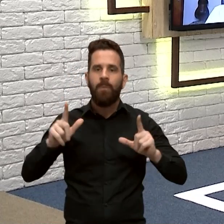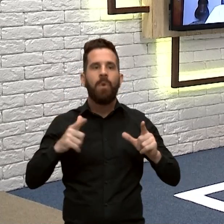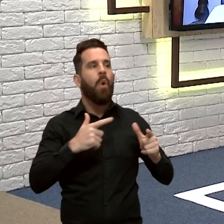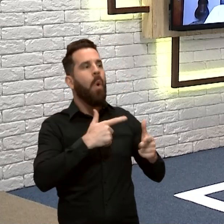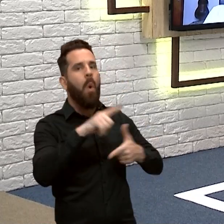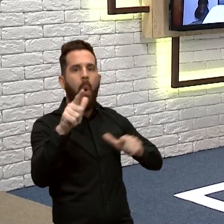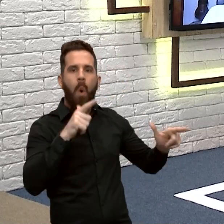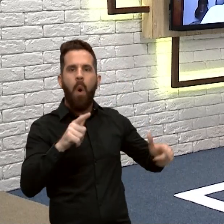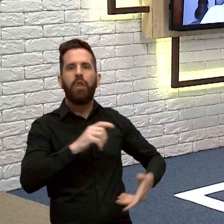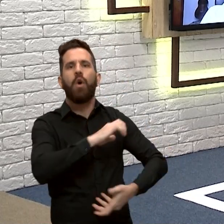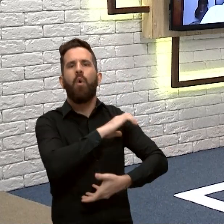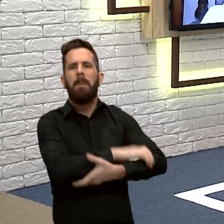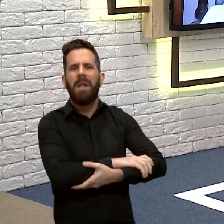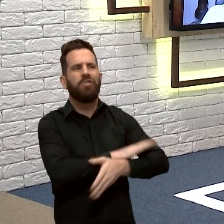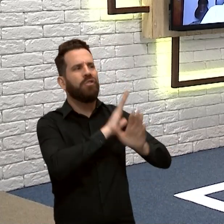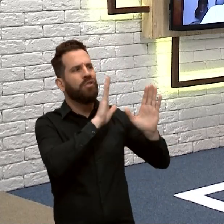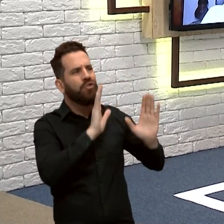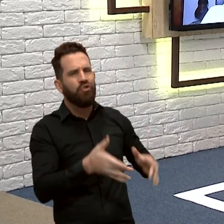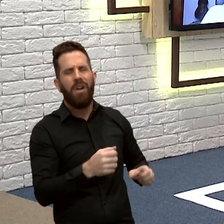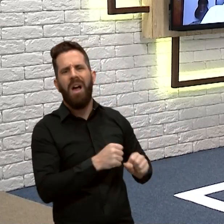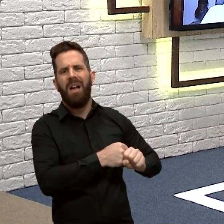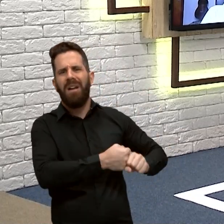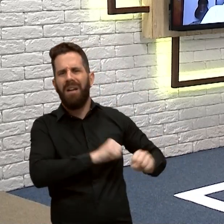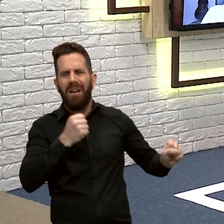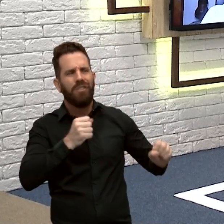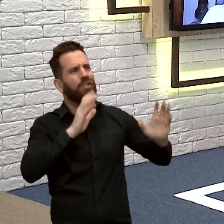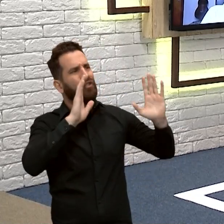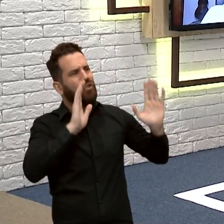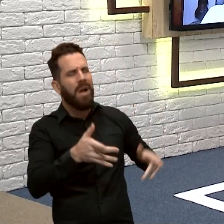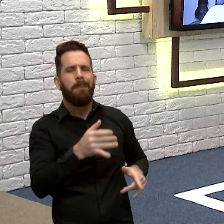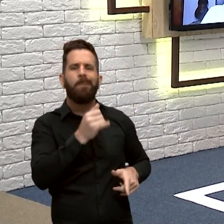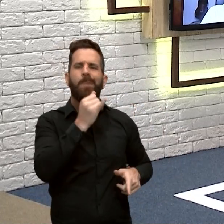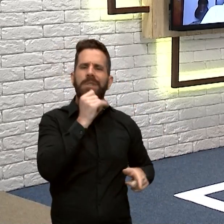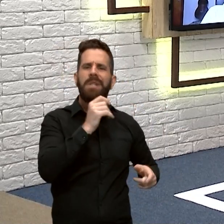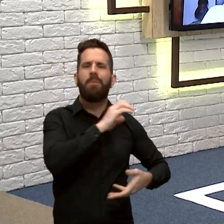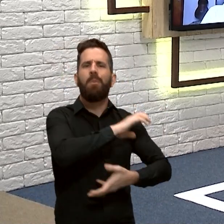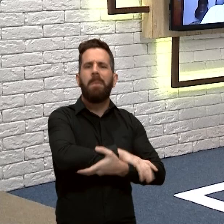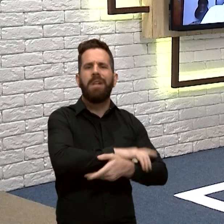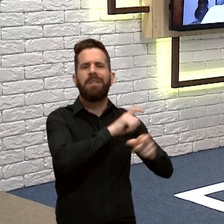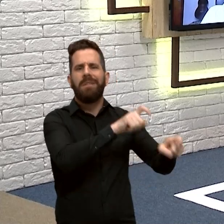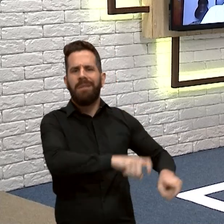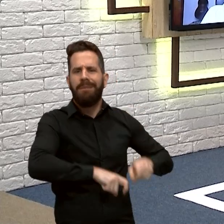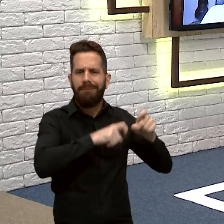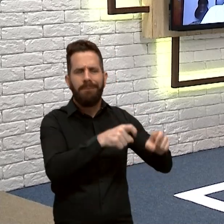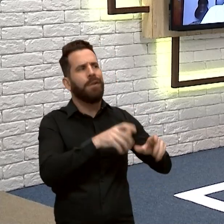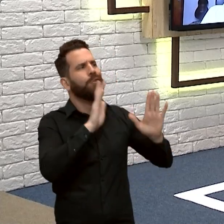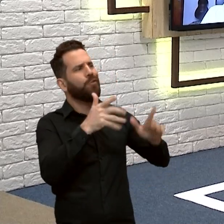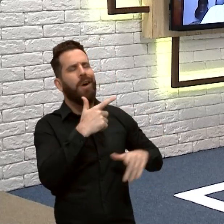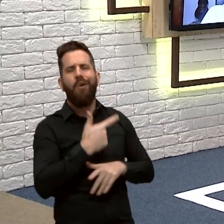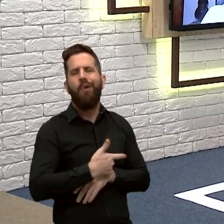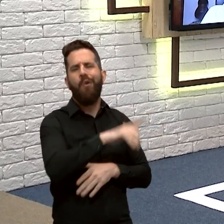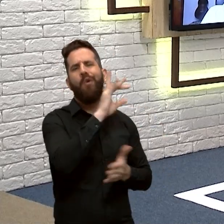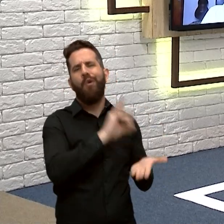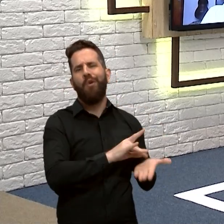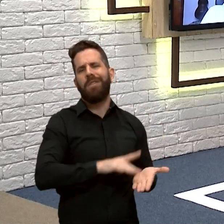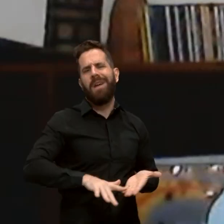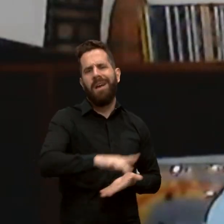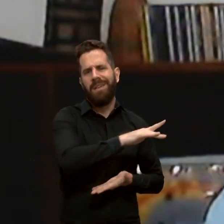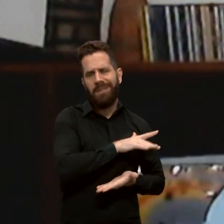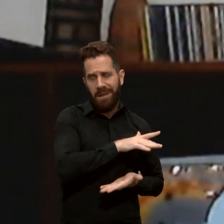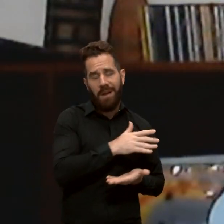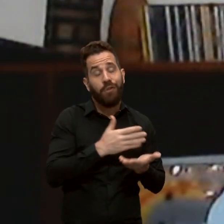grandes cooperativas já existentes, como as cooperativas do agronegócio, que tem outra realidade, um outro tudo. Né?